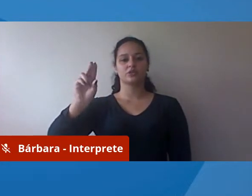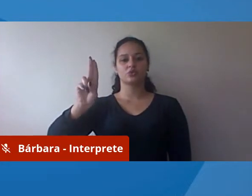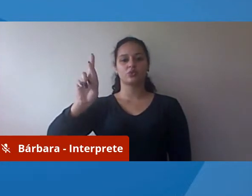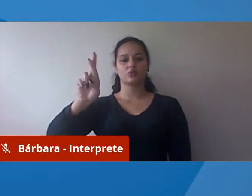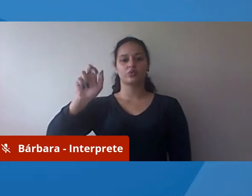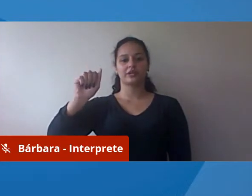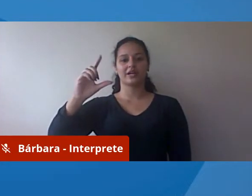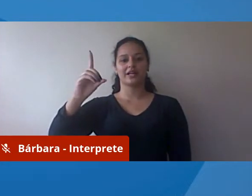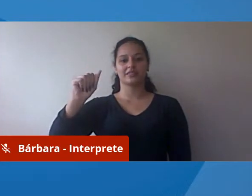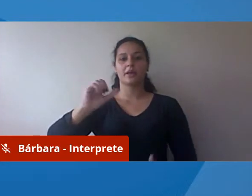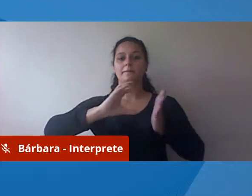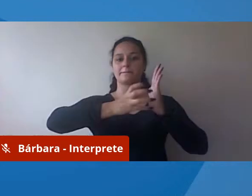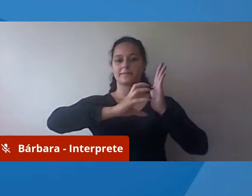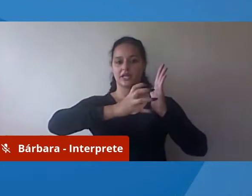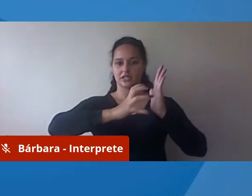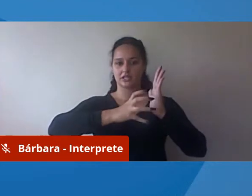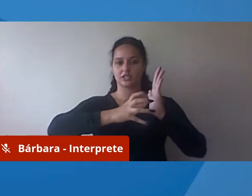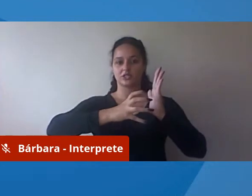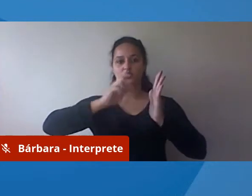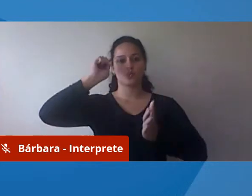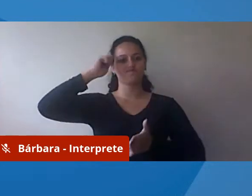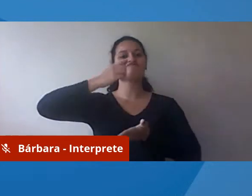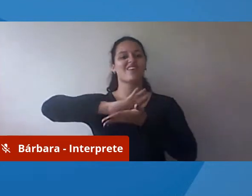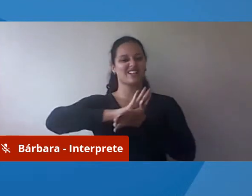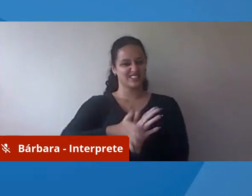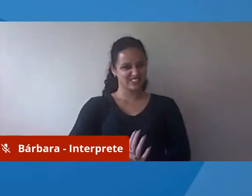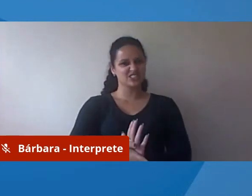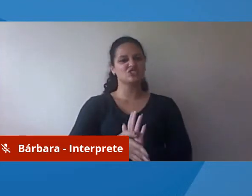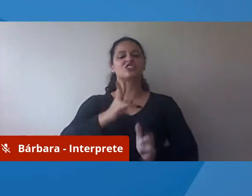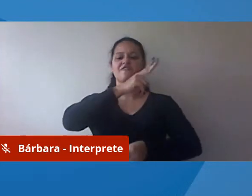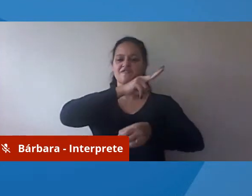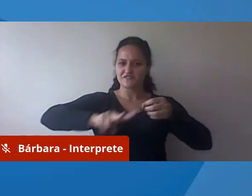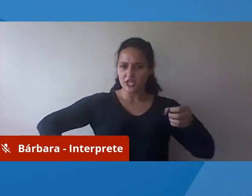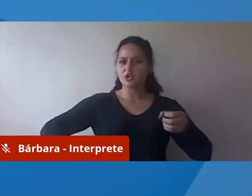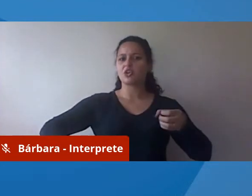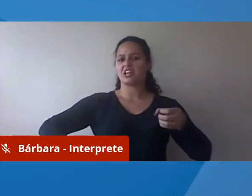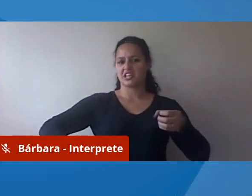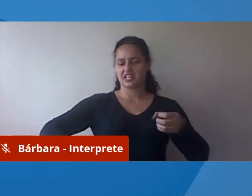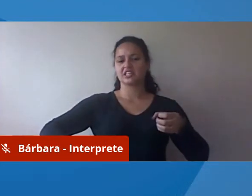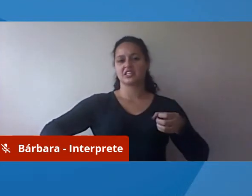racista, violento, reacionário, anticomunista,